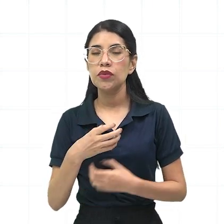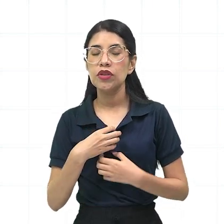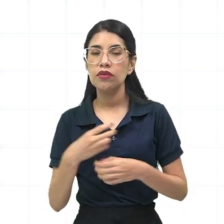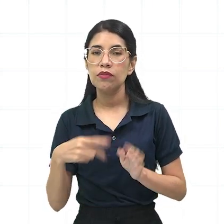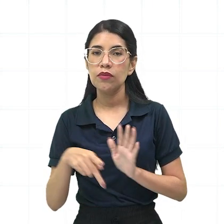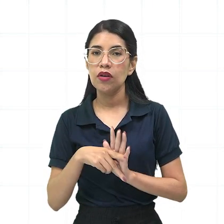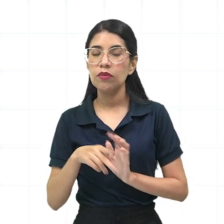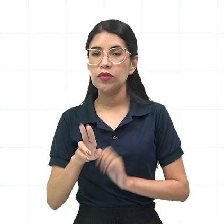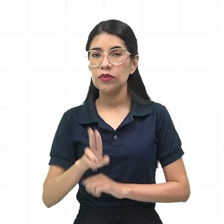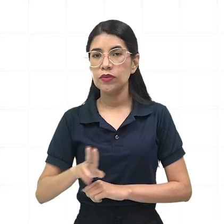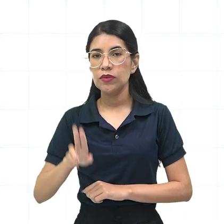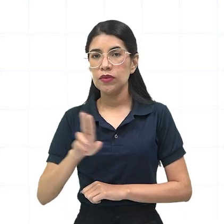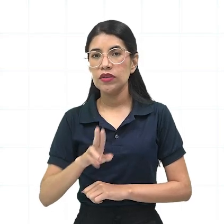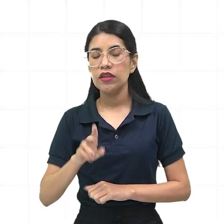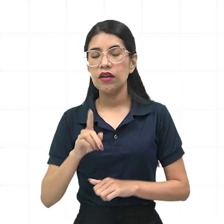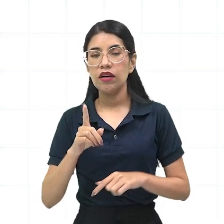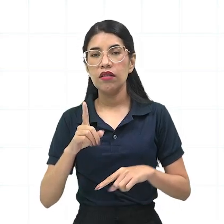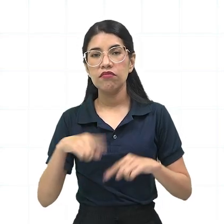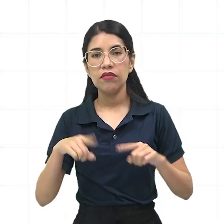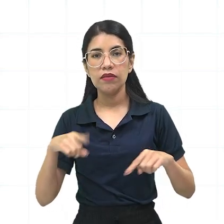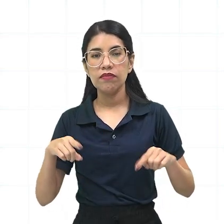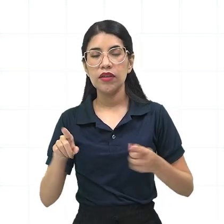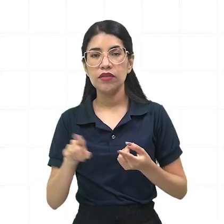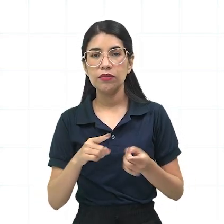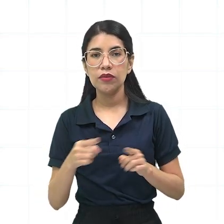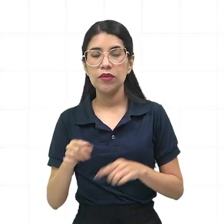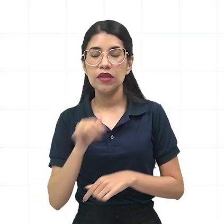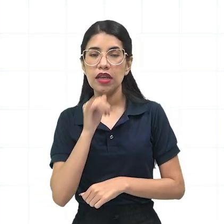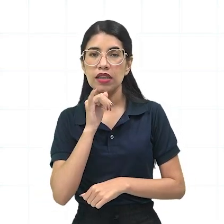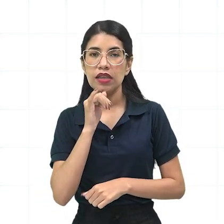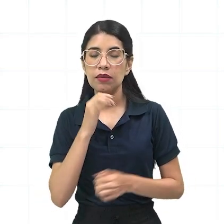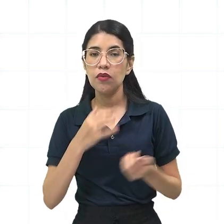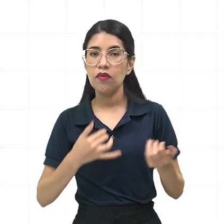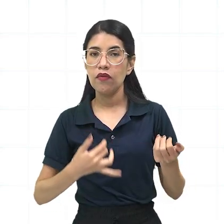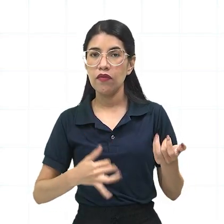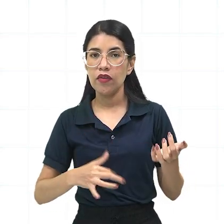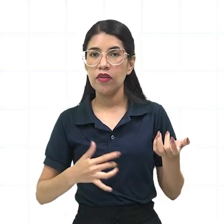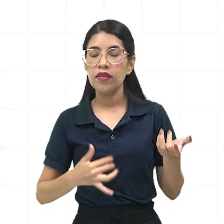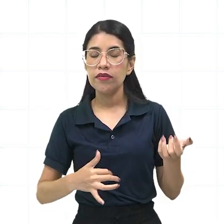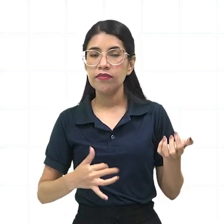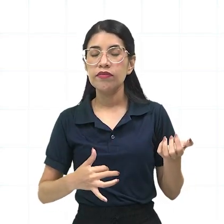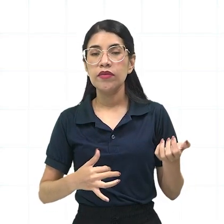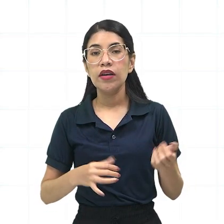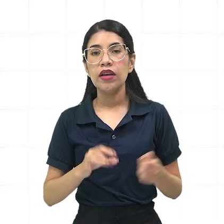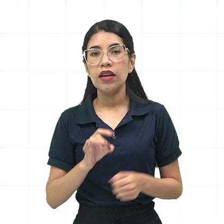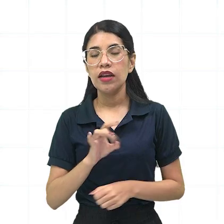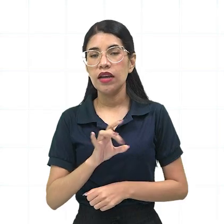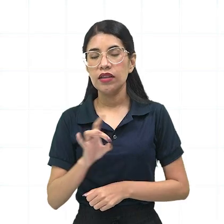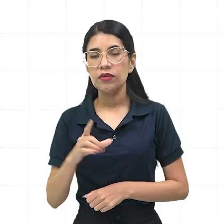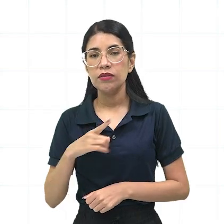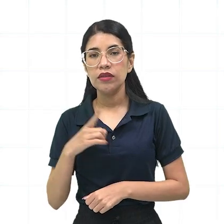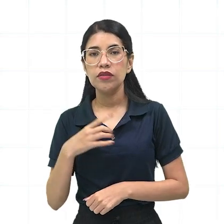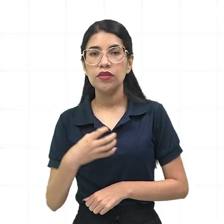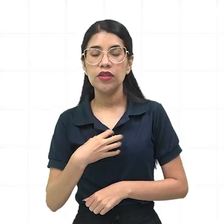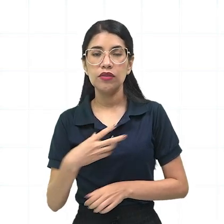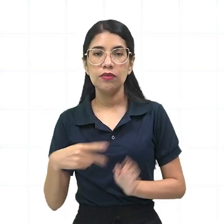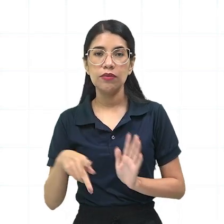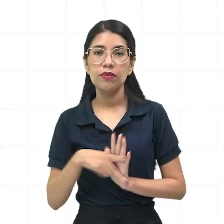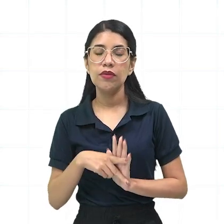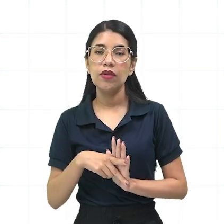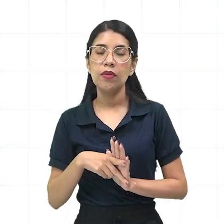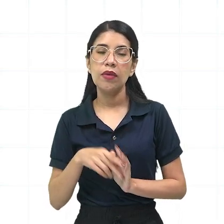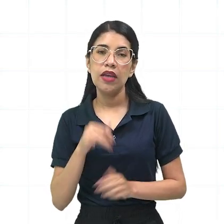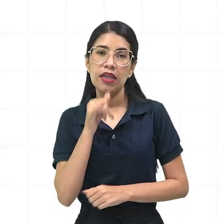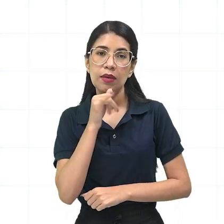inusitada de utilizar. Por exemplo, quando eu falo de uma batida de violão, cada um vai ter a sua forma. Eu posso ver